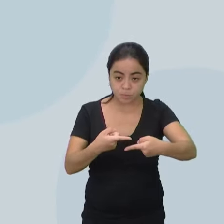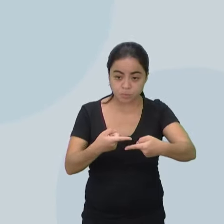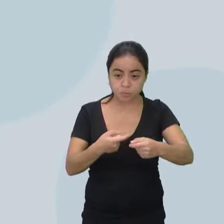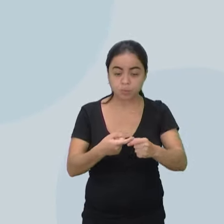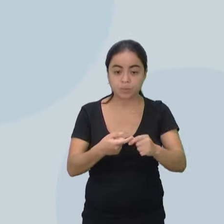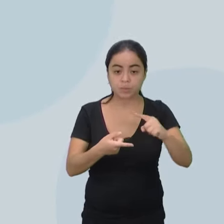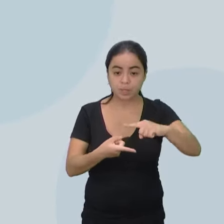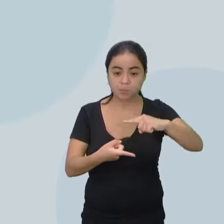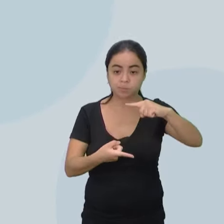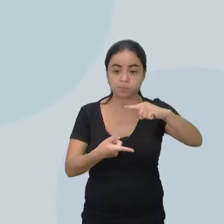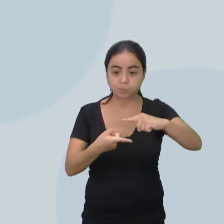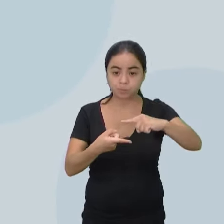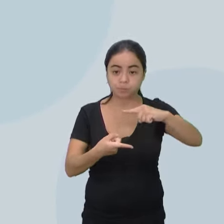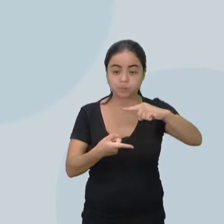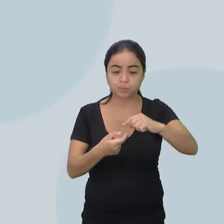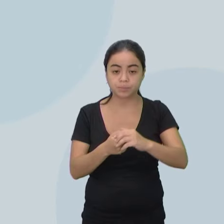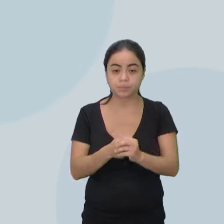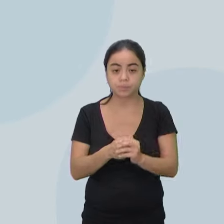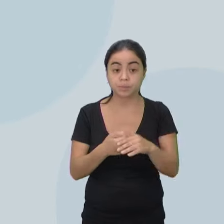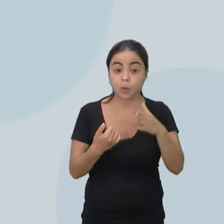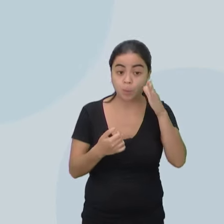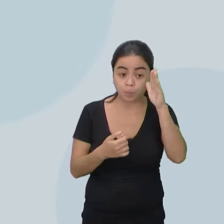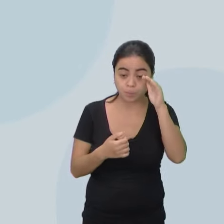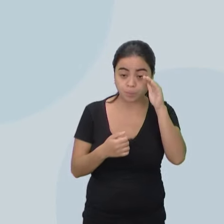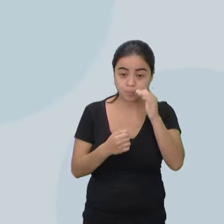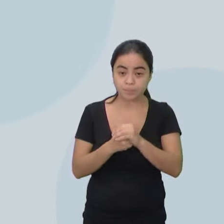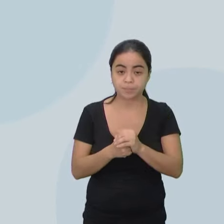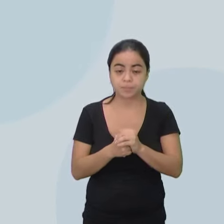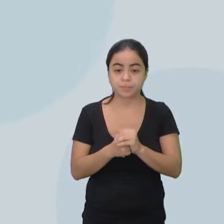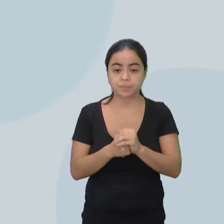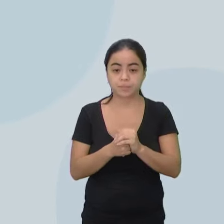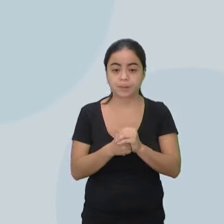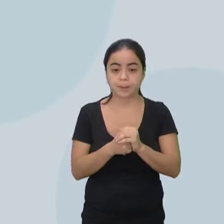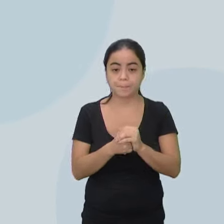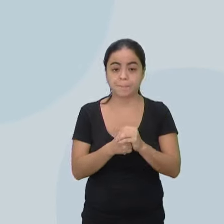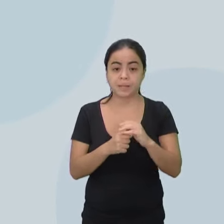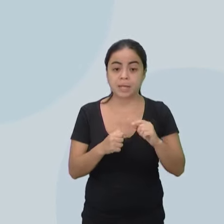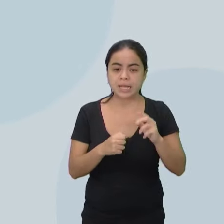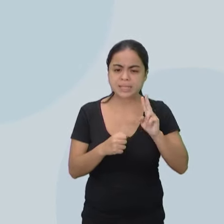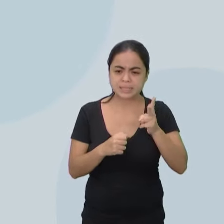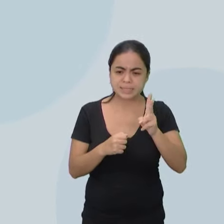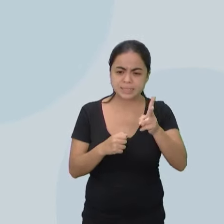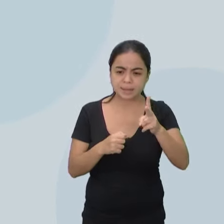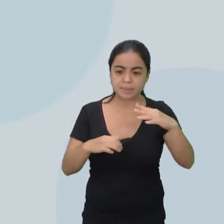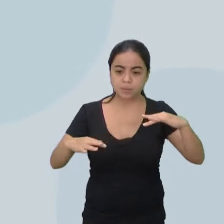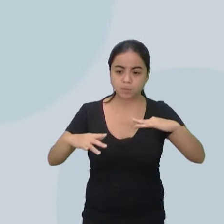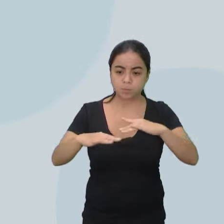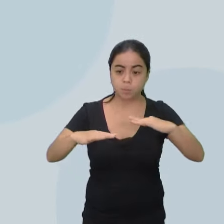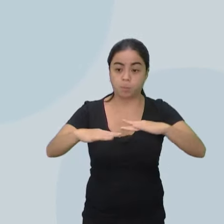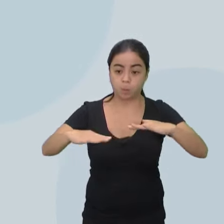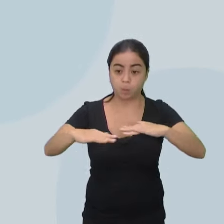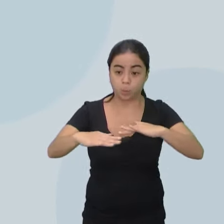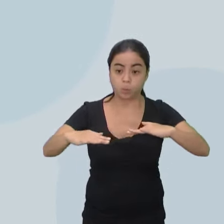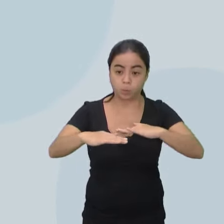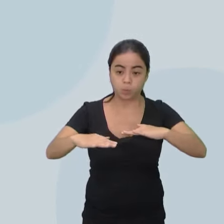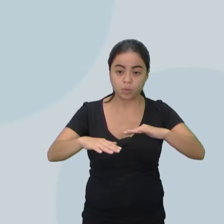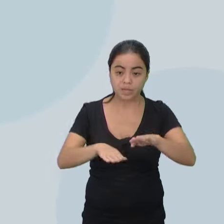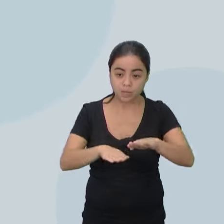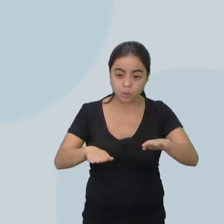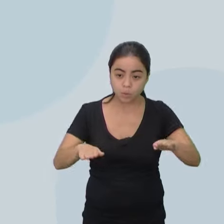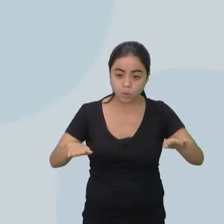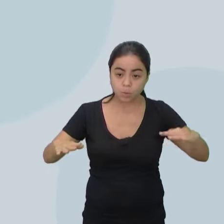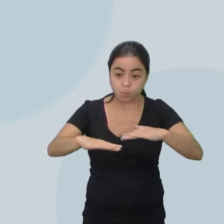coloca essa bobina. Olha o princípio físico aqui, gente. Ó, toda vez que a terra treme, né, o chão